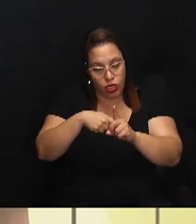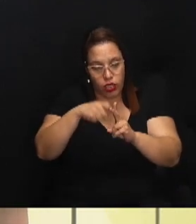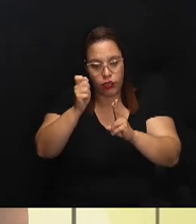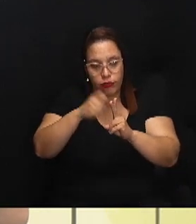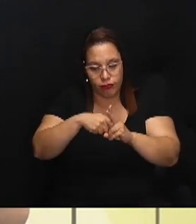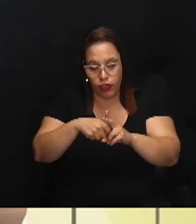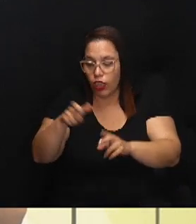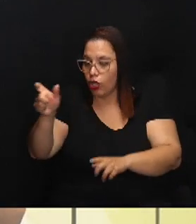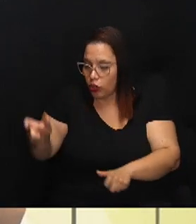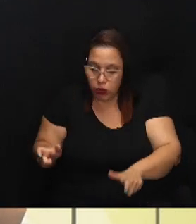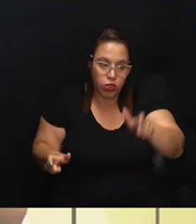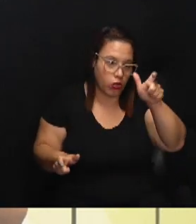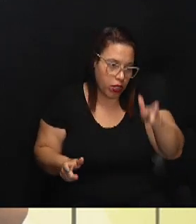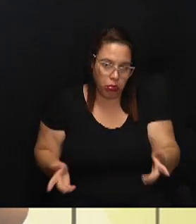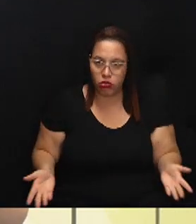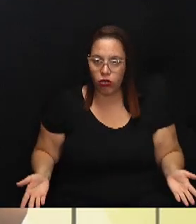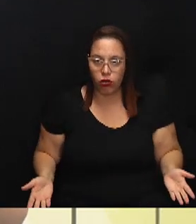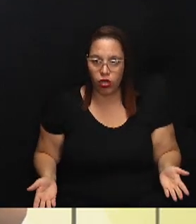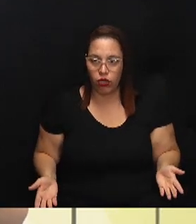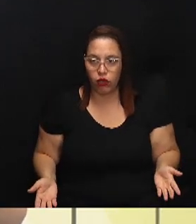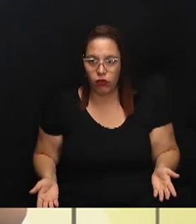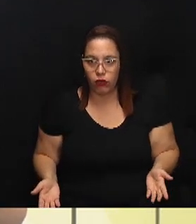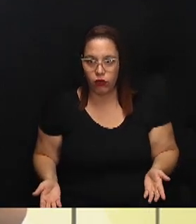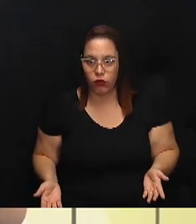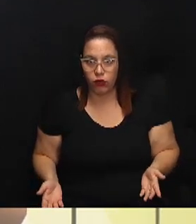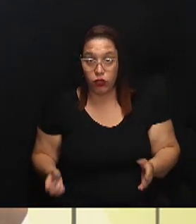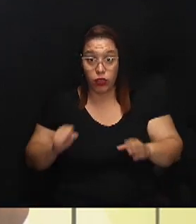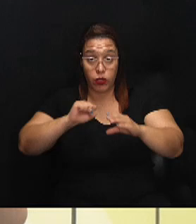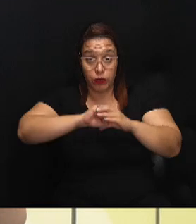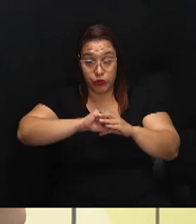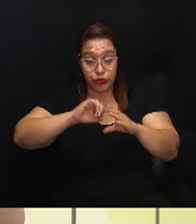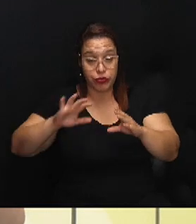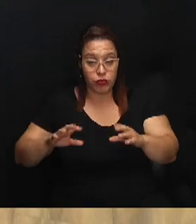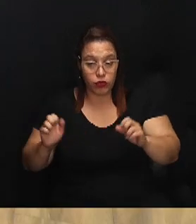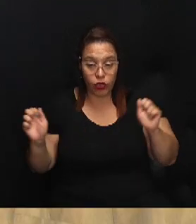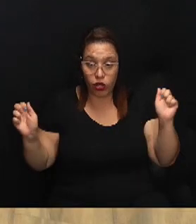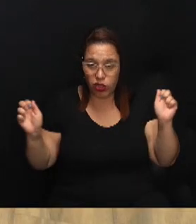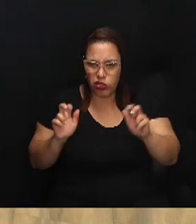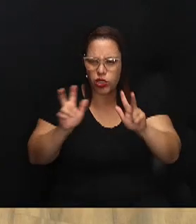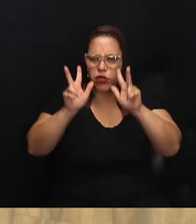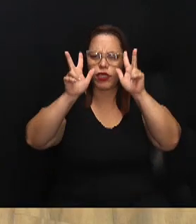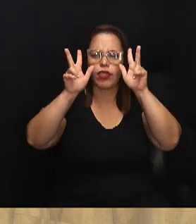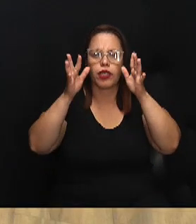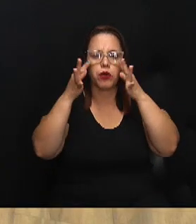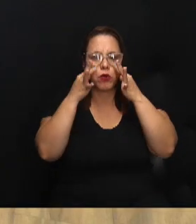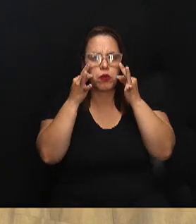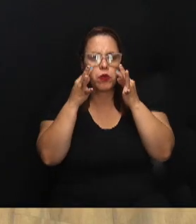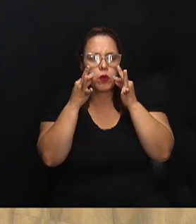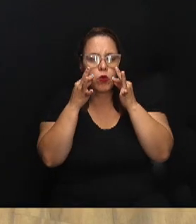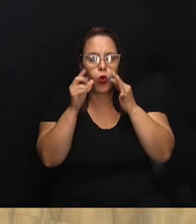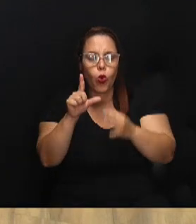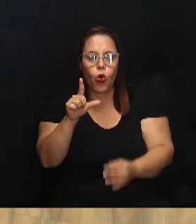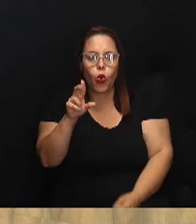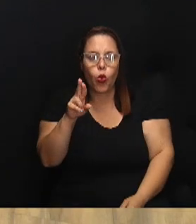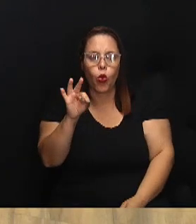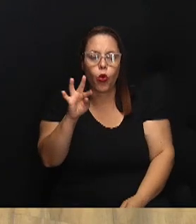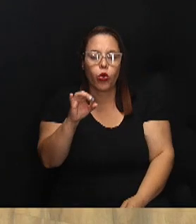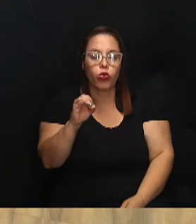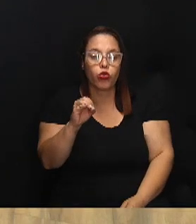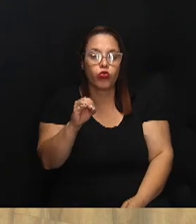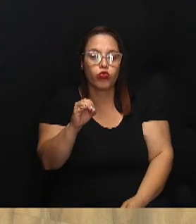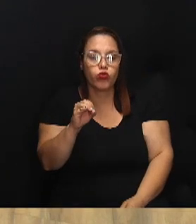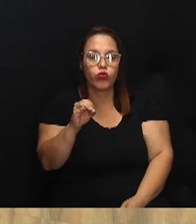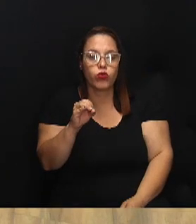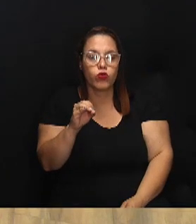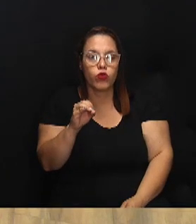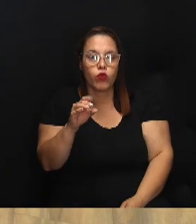pessoa para pessoa também. Agora, tem algumas características que chamam muita atenção. Um luto, que geralmente o que a gente chama